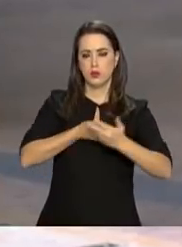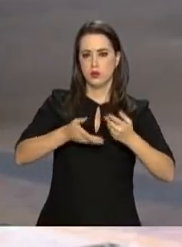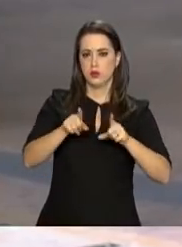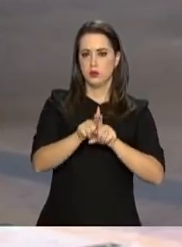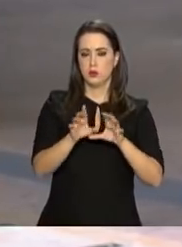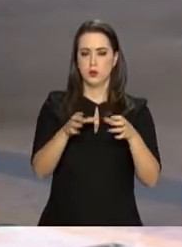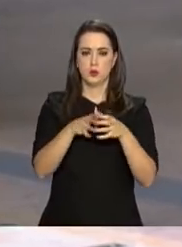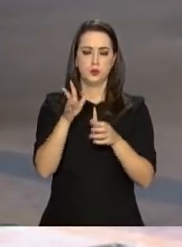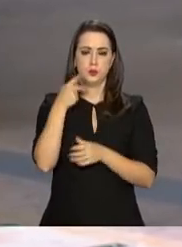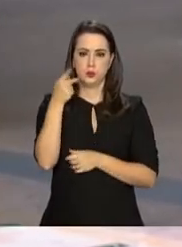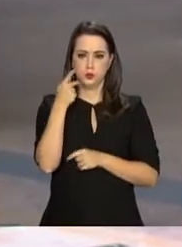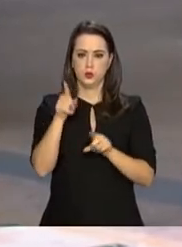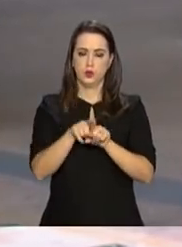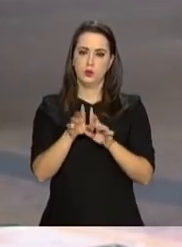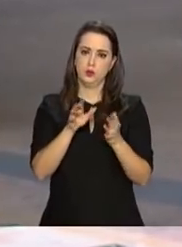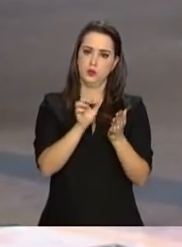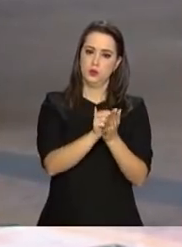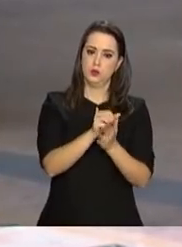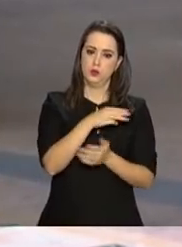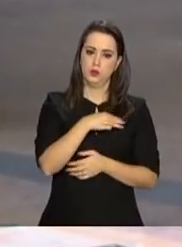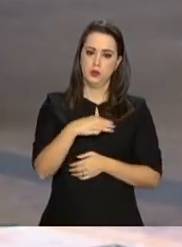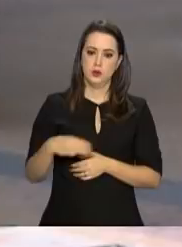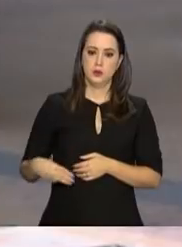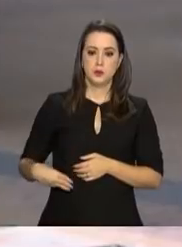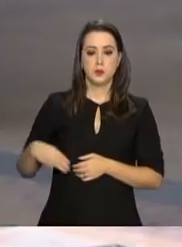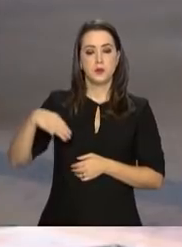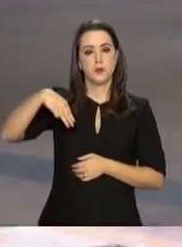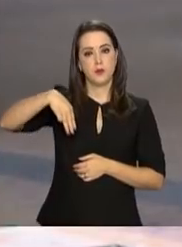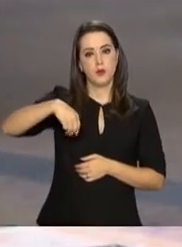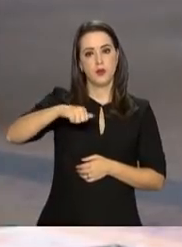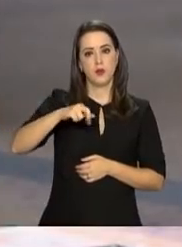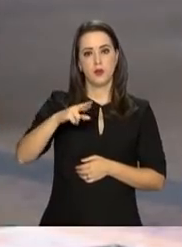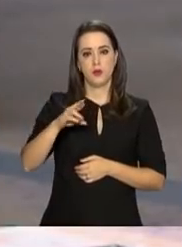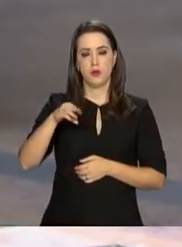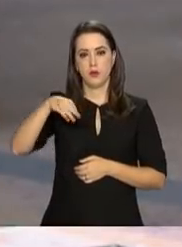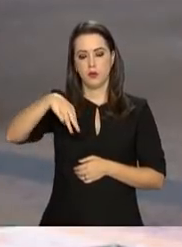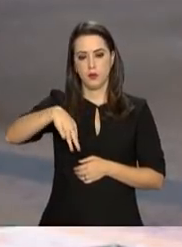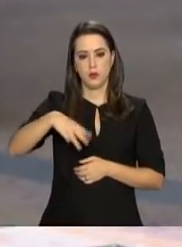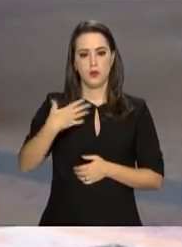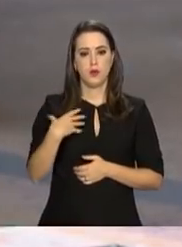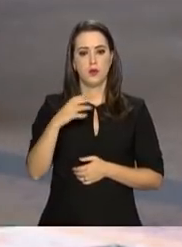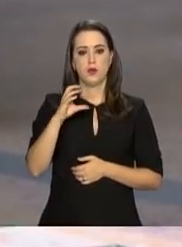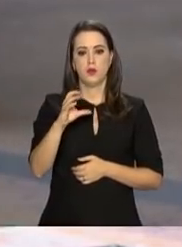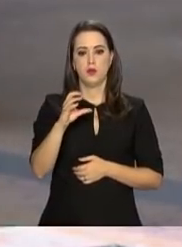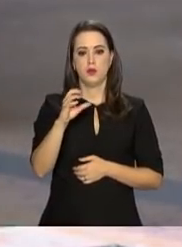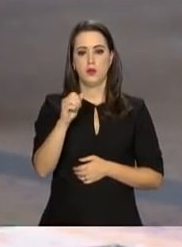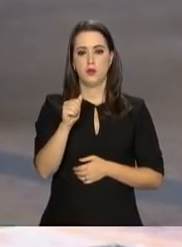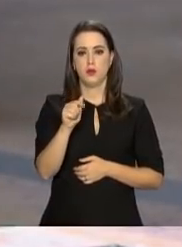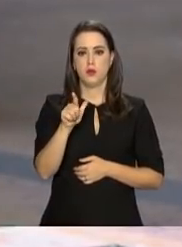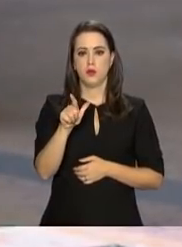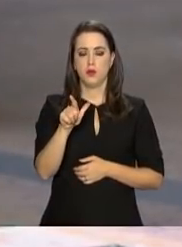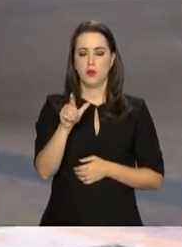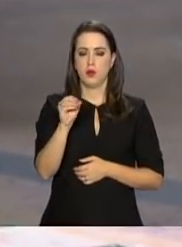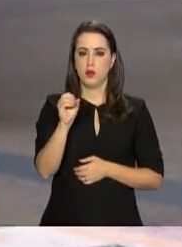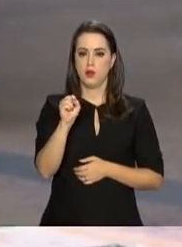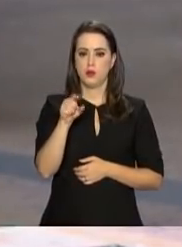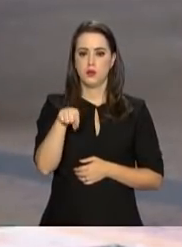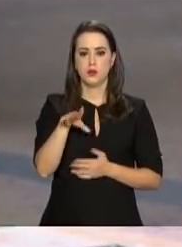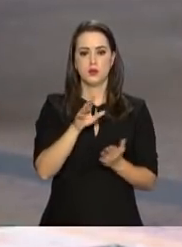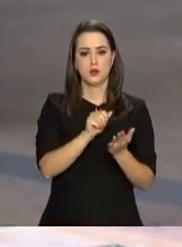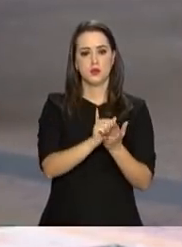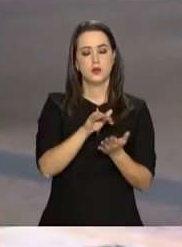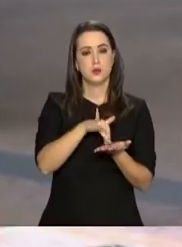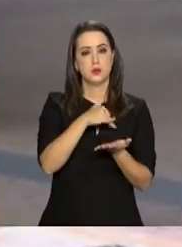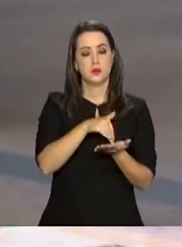partidos políticos e é ocupado pelo atual ministro Carlos marum então Carlos Carlos Alberto dos Santos Cruz deve assumir então a secretaria de